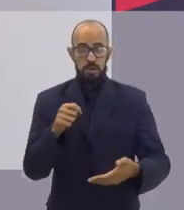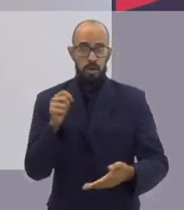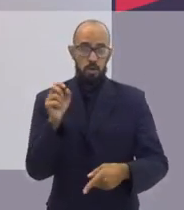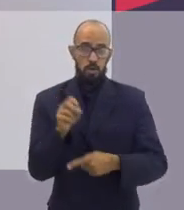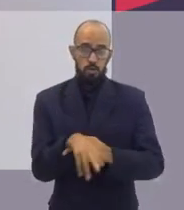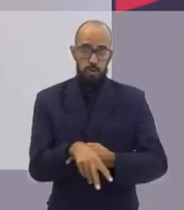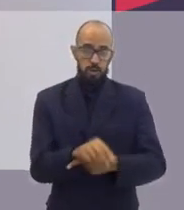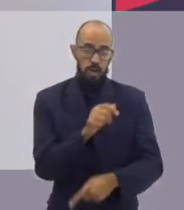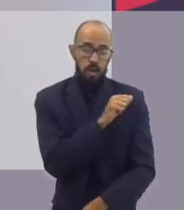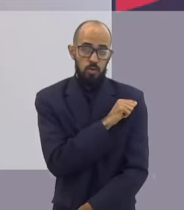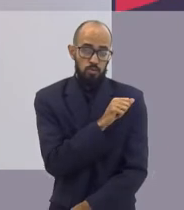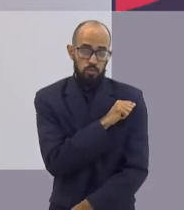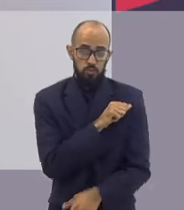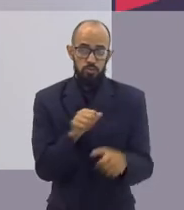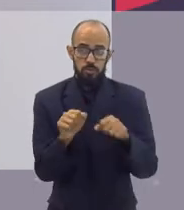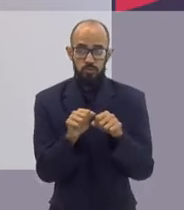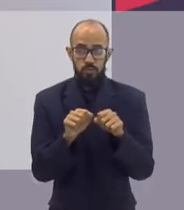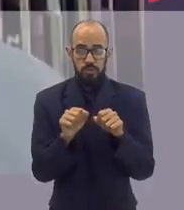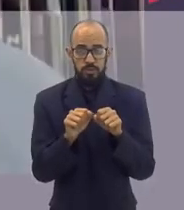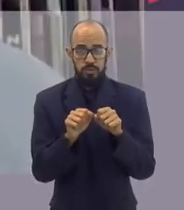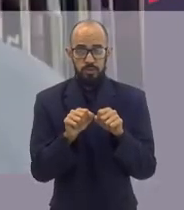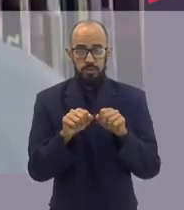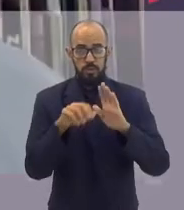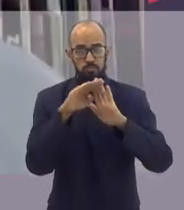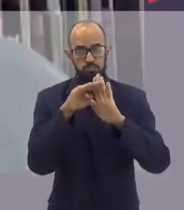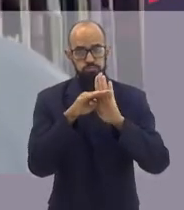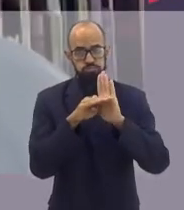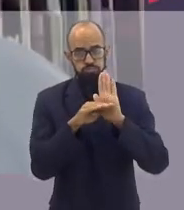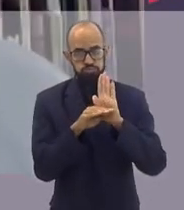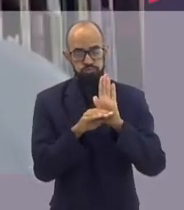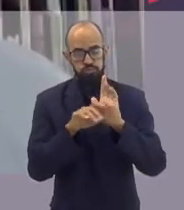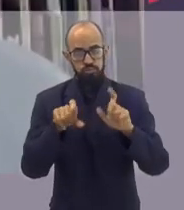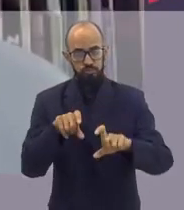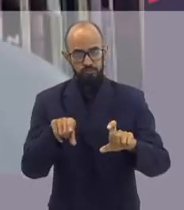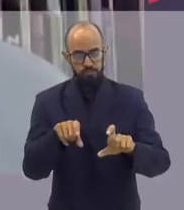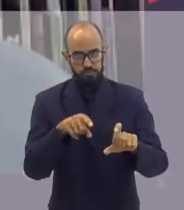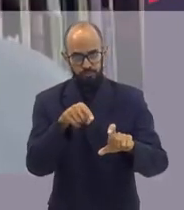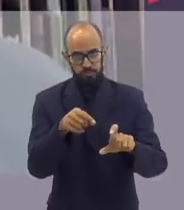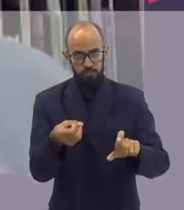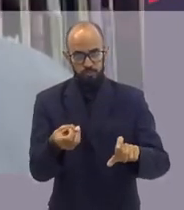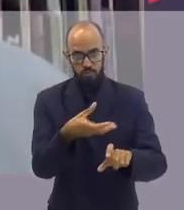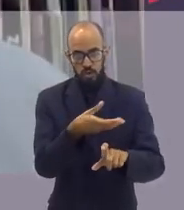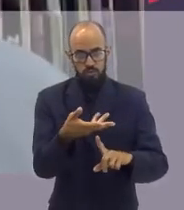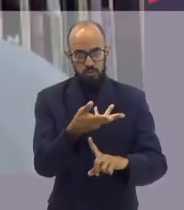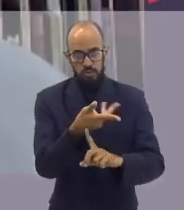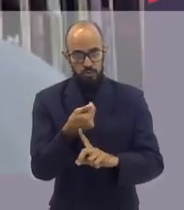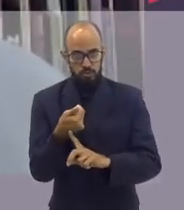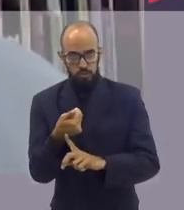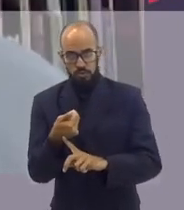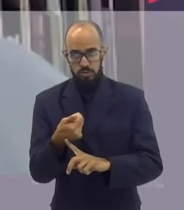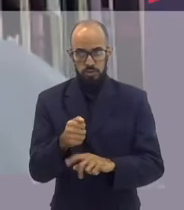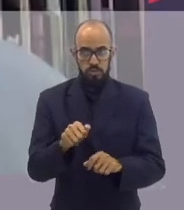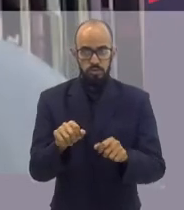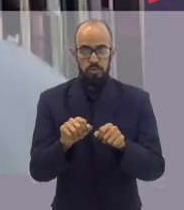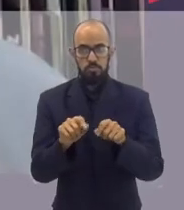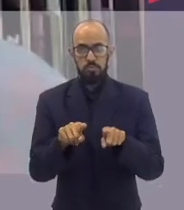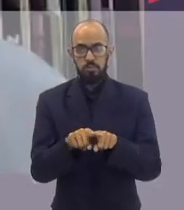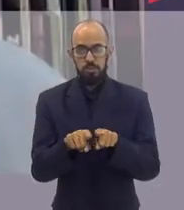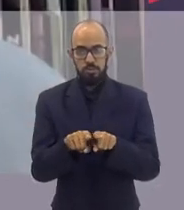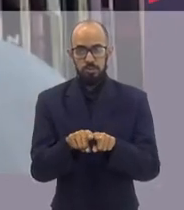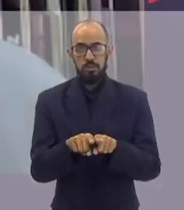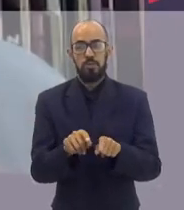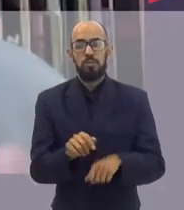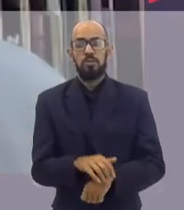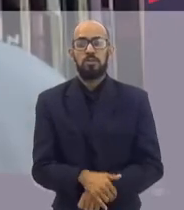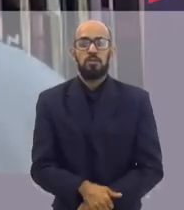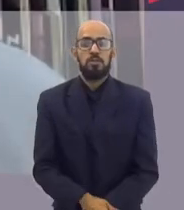contratar alunos que pudessem programar esse jogo, né? Novos artistas, novos programadores. Já passou a pessoa que sabia fazer